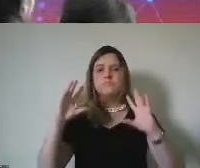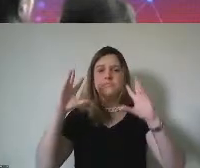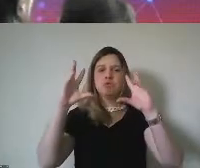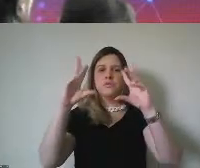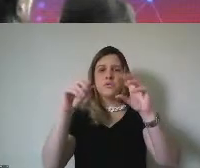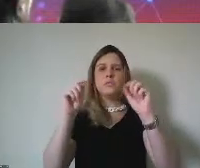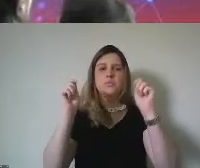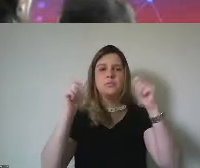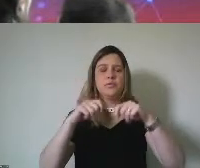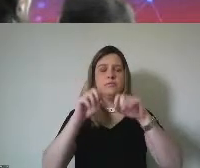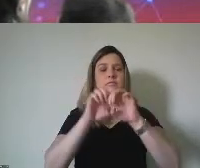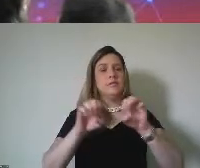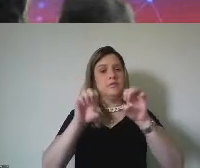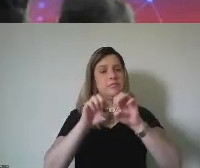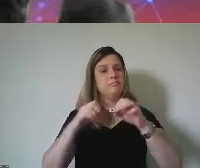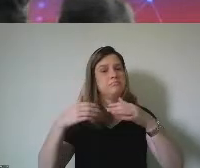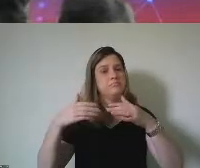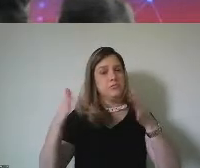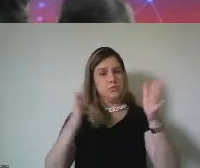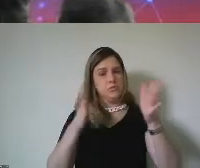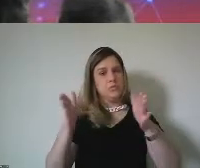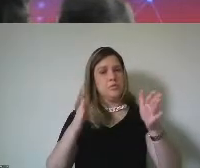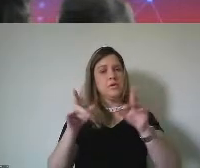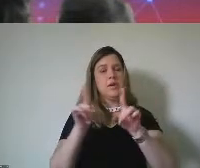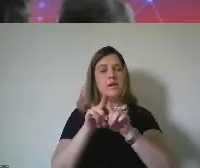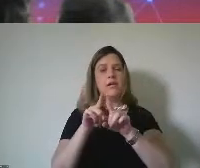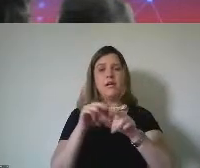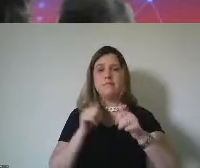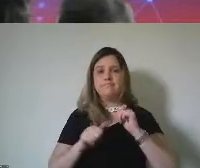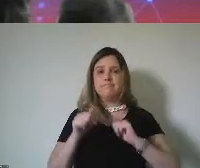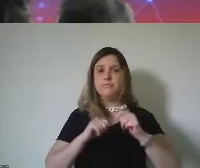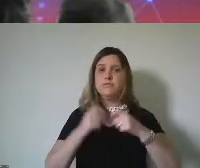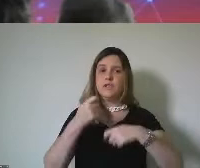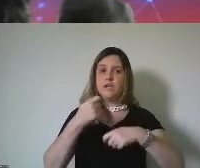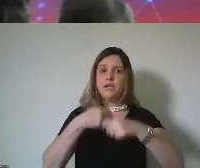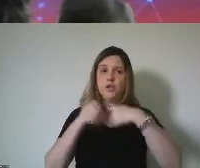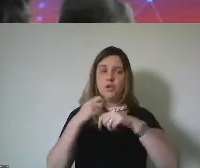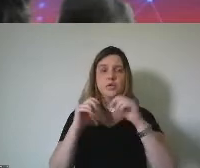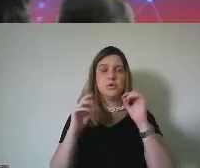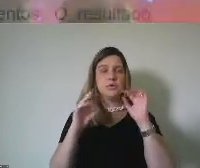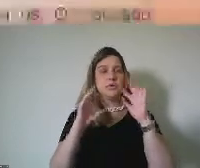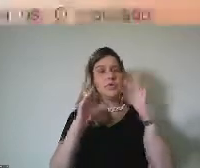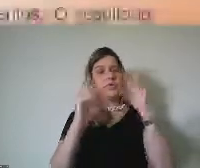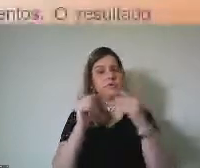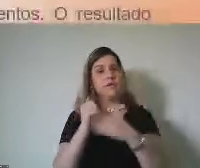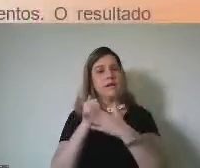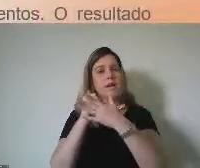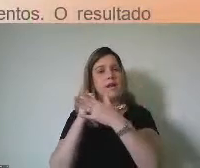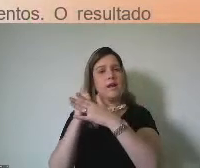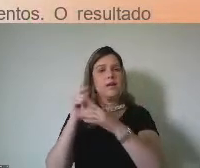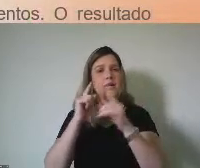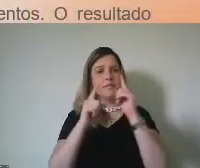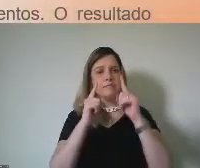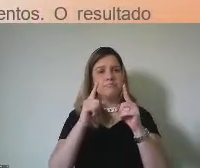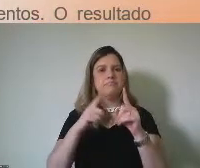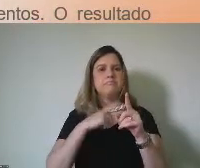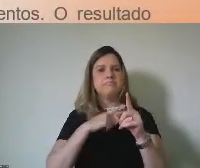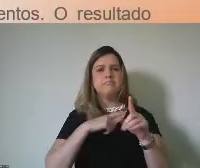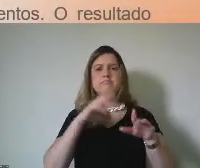durante o evento relativa das perspectivas de negócios projeções e metas operacionais e financeiras